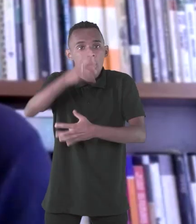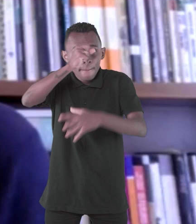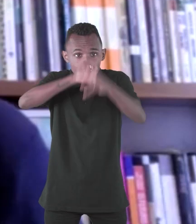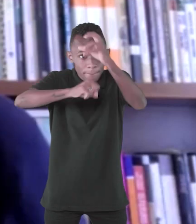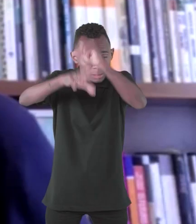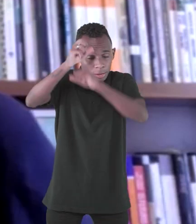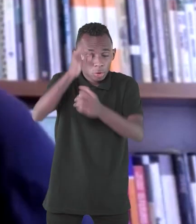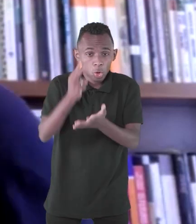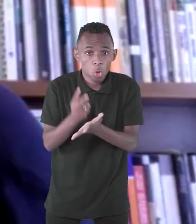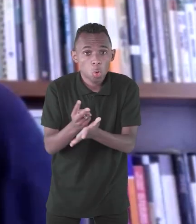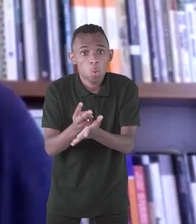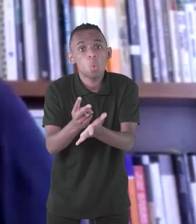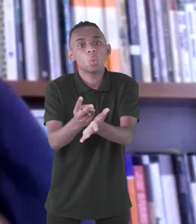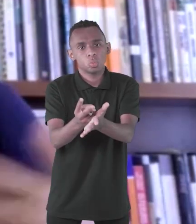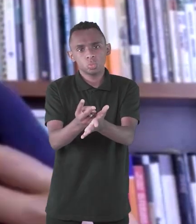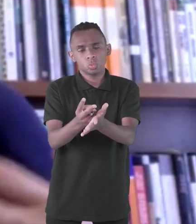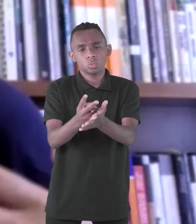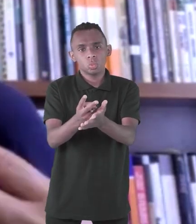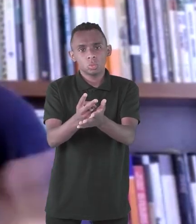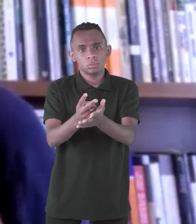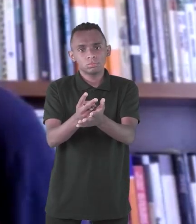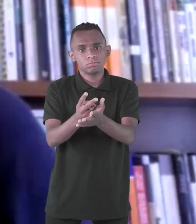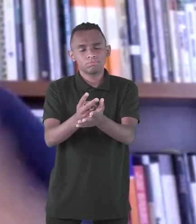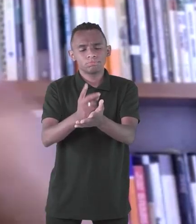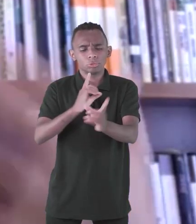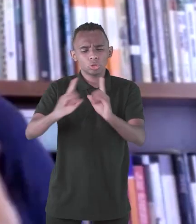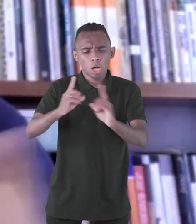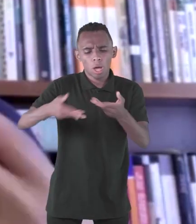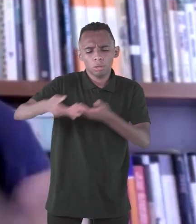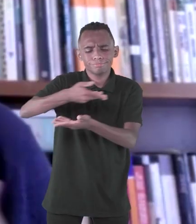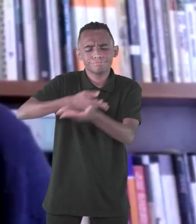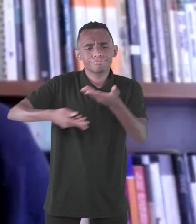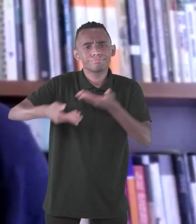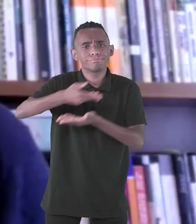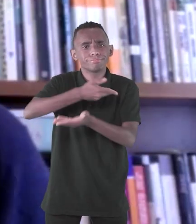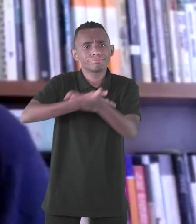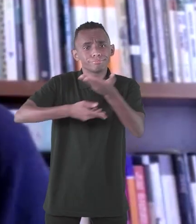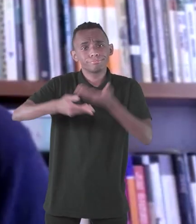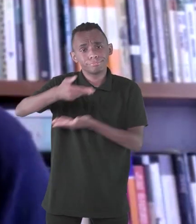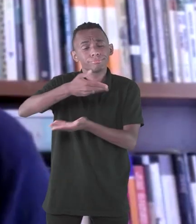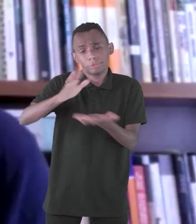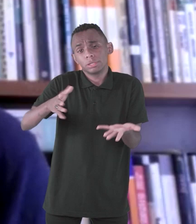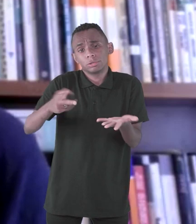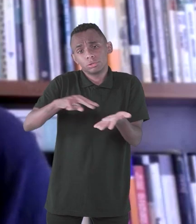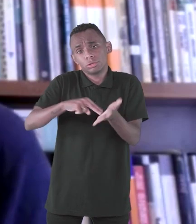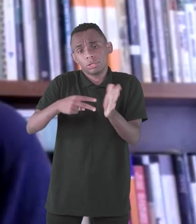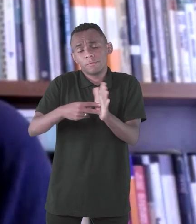oportunidade de aprender, uma oportunidade de diálogo mesmo. Os livros são